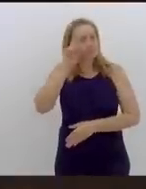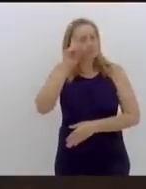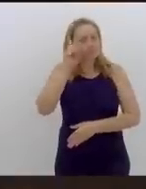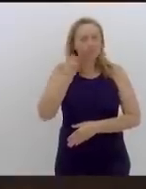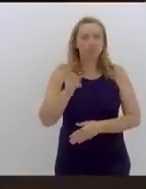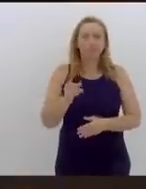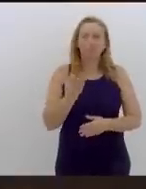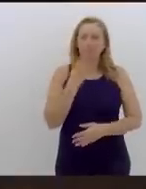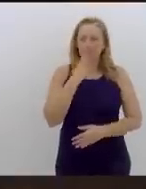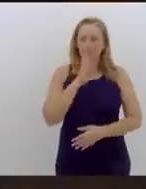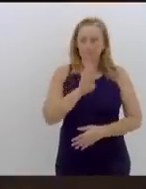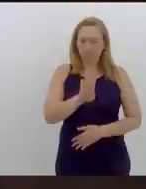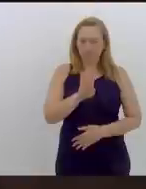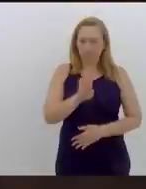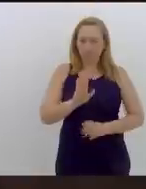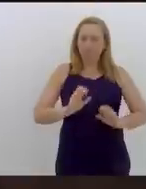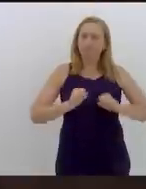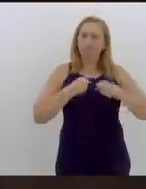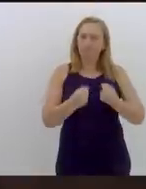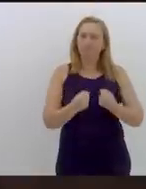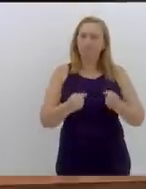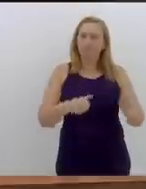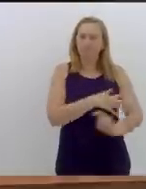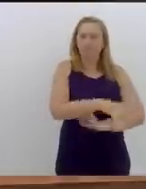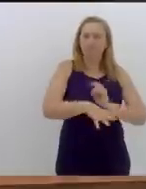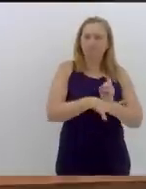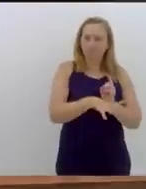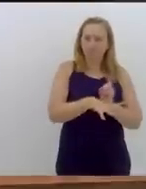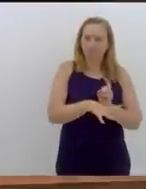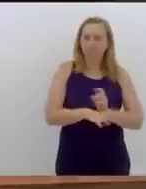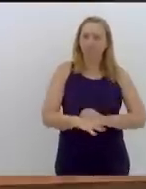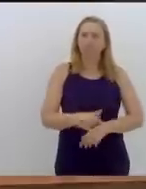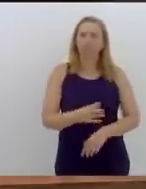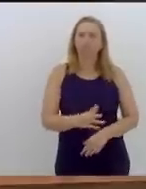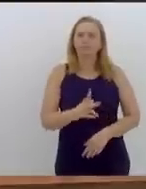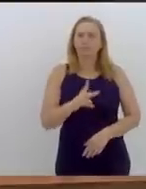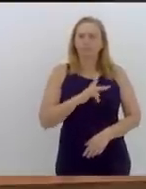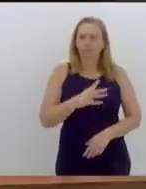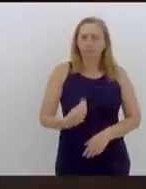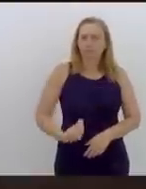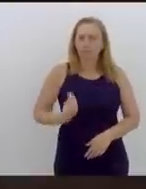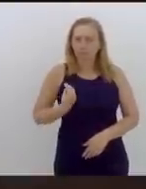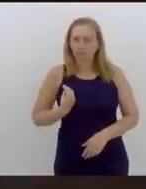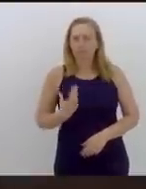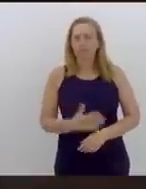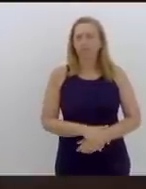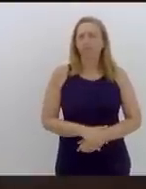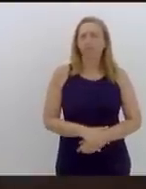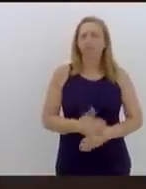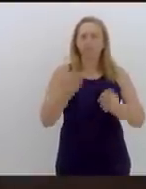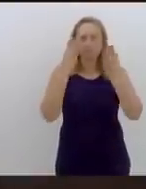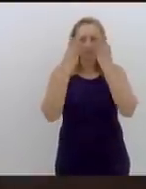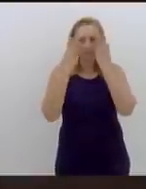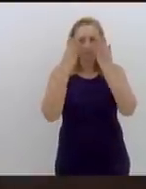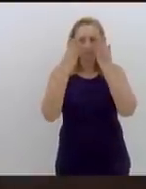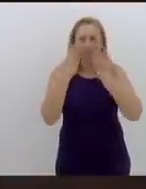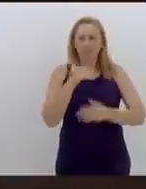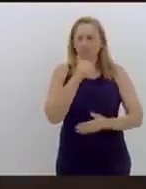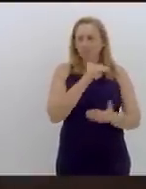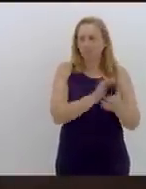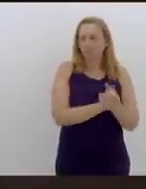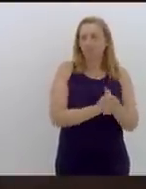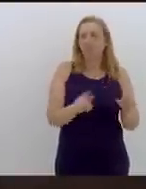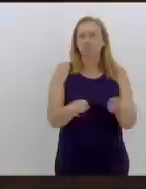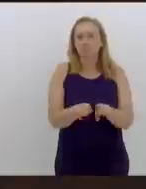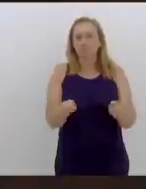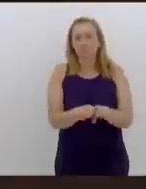fiz no meu juramento né defender a sociedade com sacrifício da própria vida homem mencionou a ser psicóloga Minha esposa também também